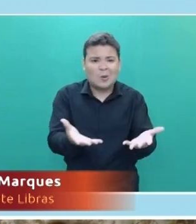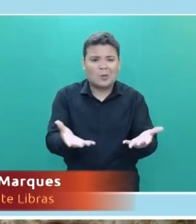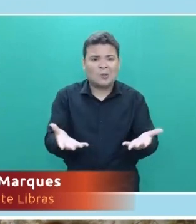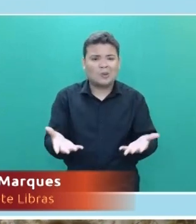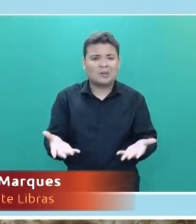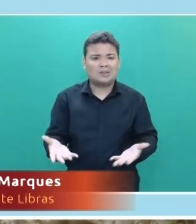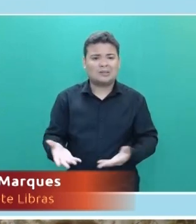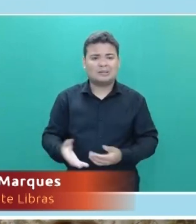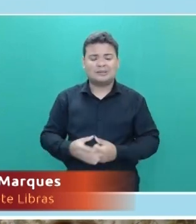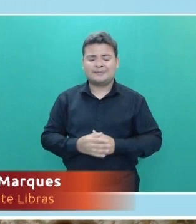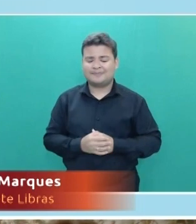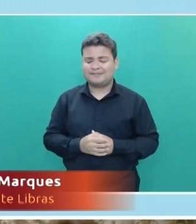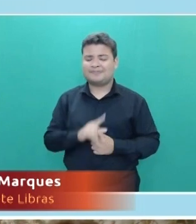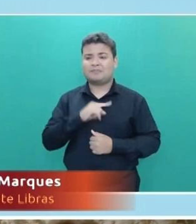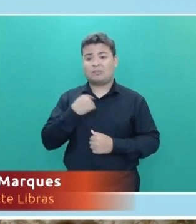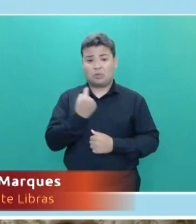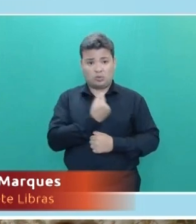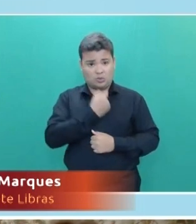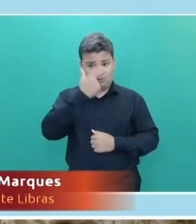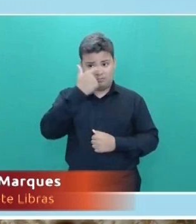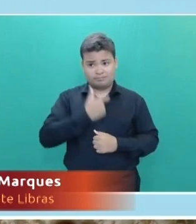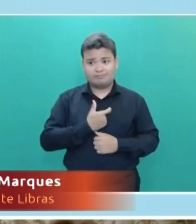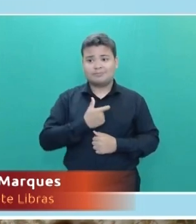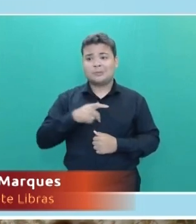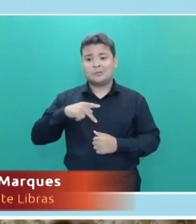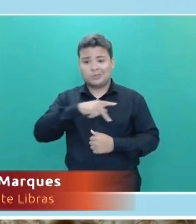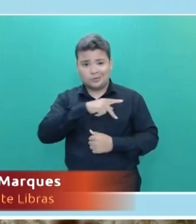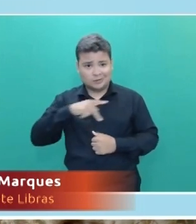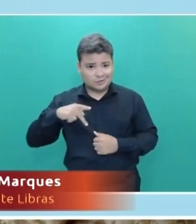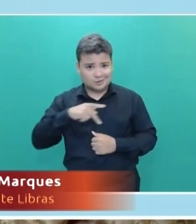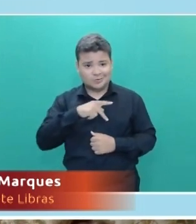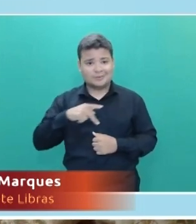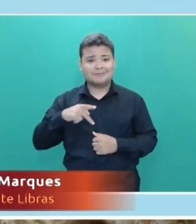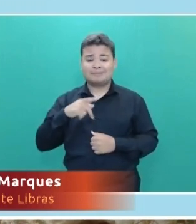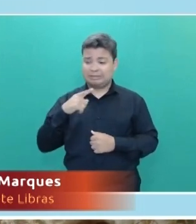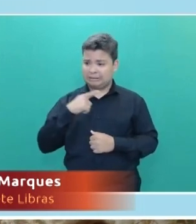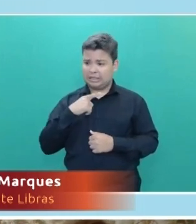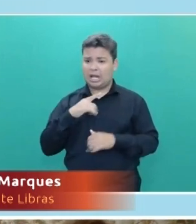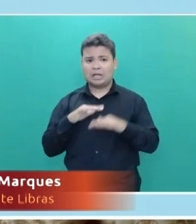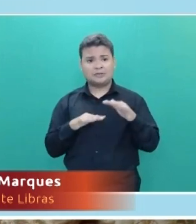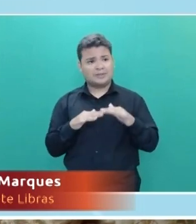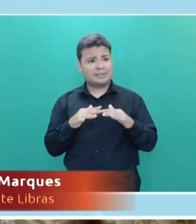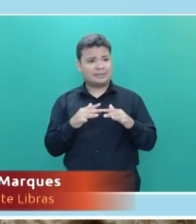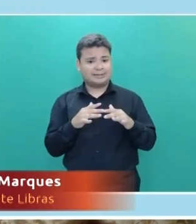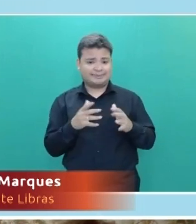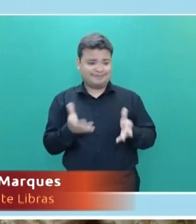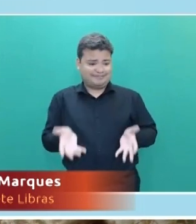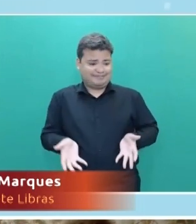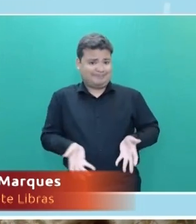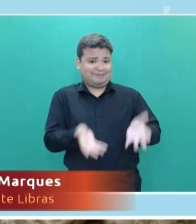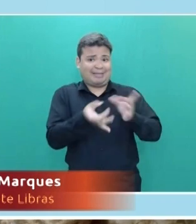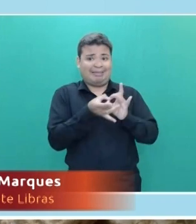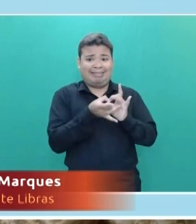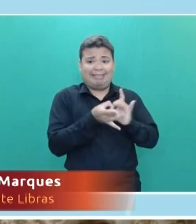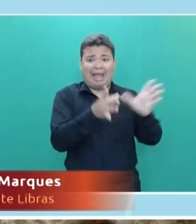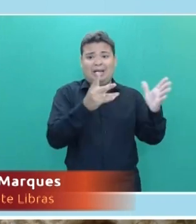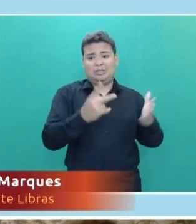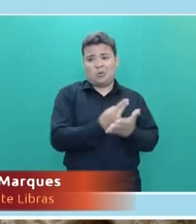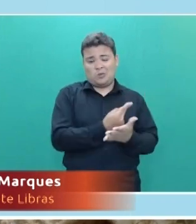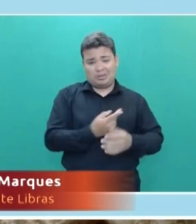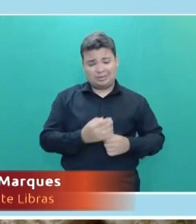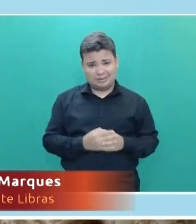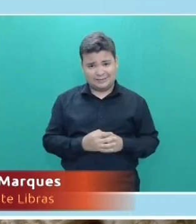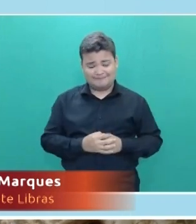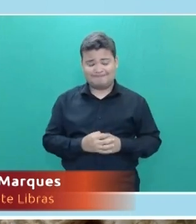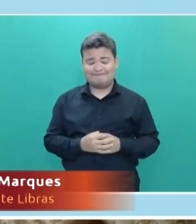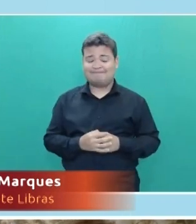enquanto educadores, agentes formadores, estamos contribuindo ou não para isso. Então, é uma sociedade doente, eu